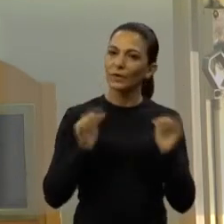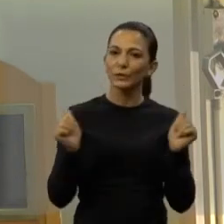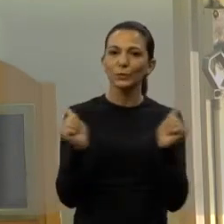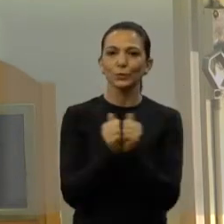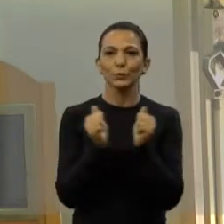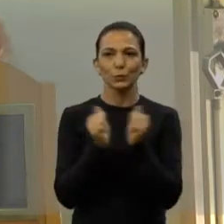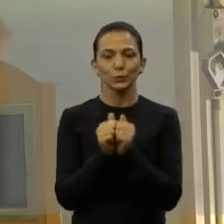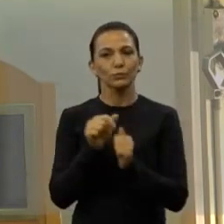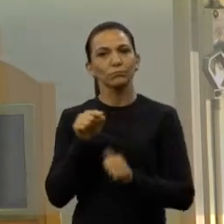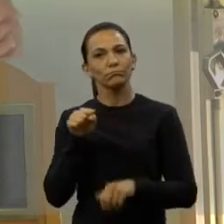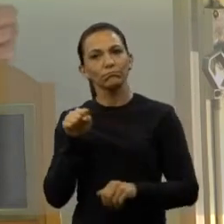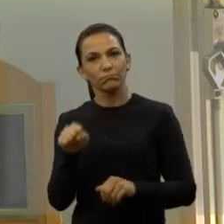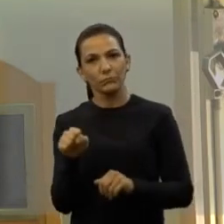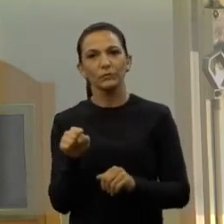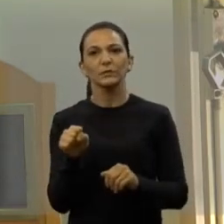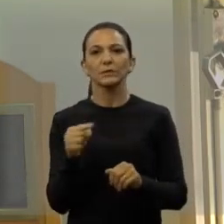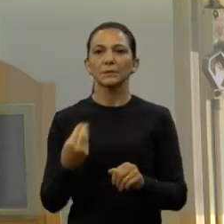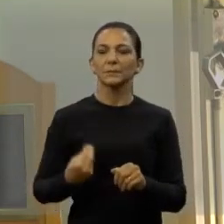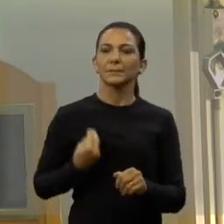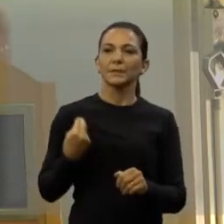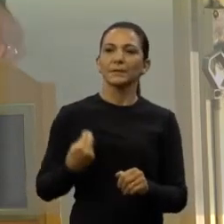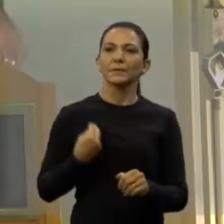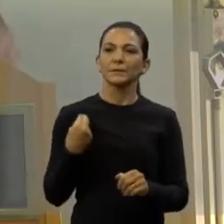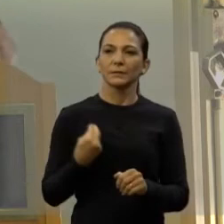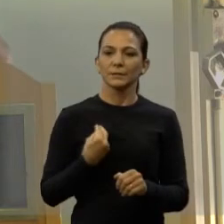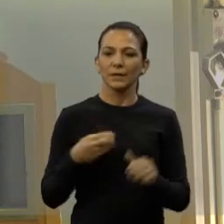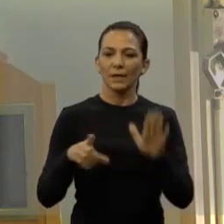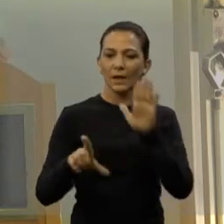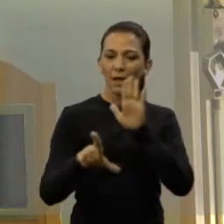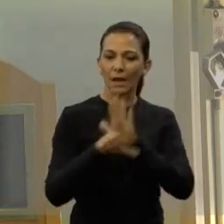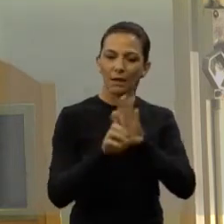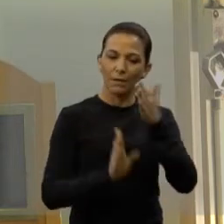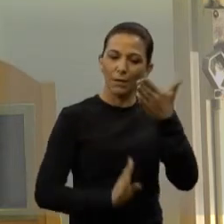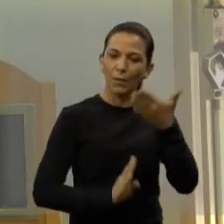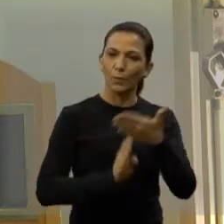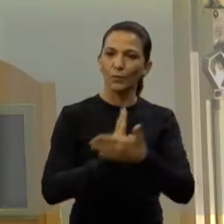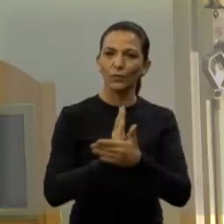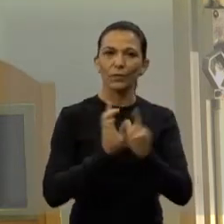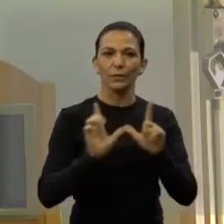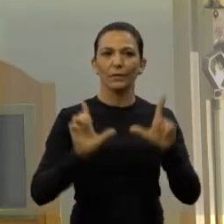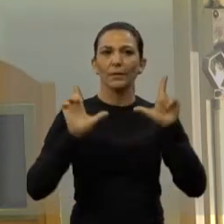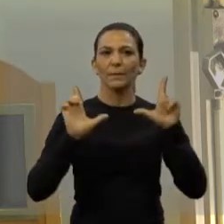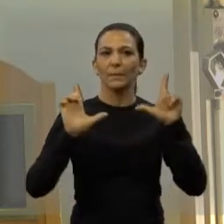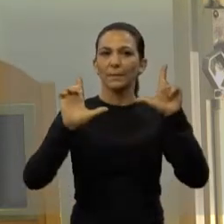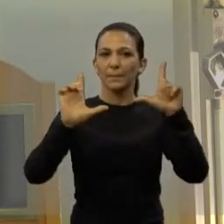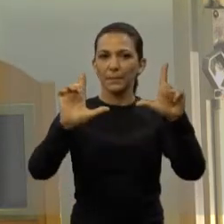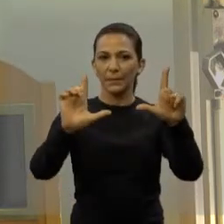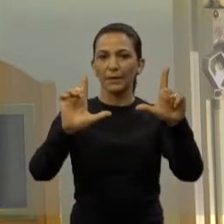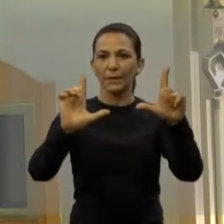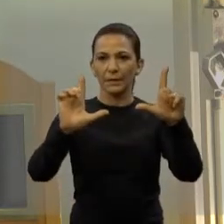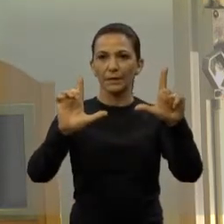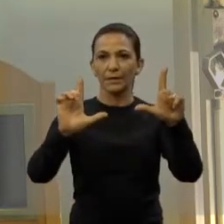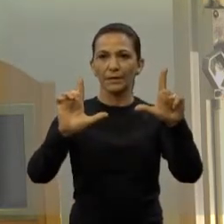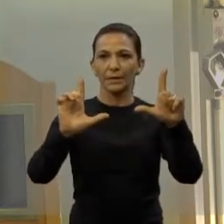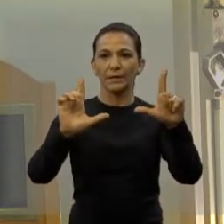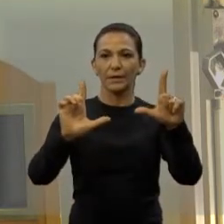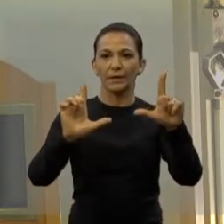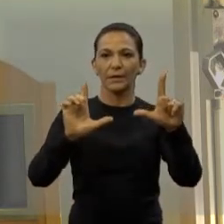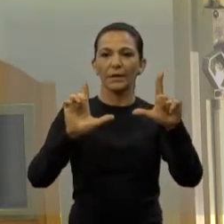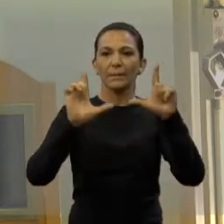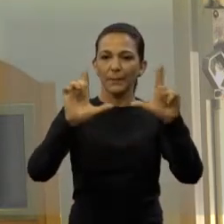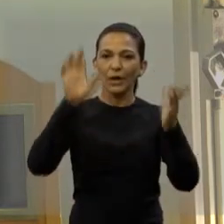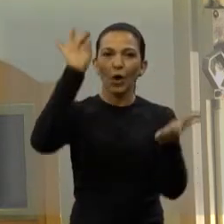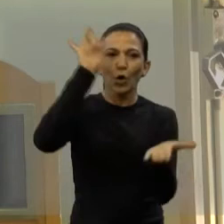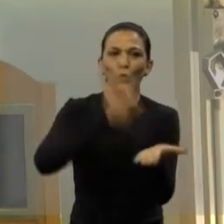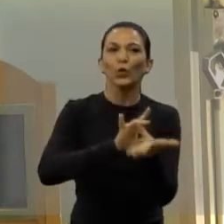juntamente contigo. É da, a nossa lei que foi sancionada da placa Receptação é Crime, né? É isso